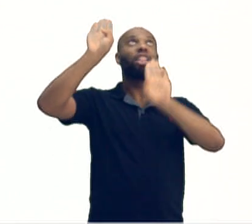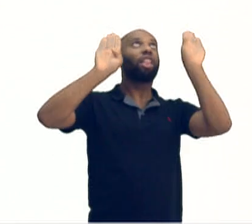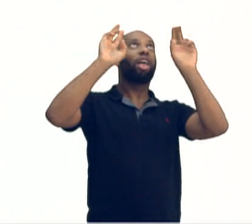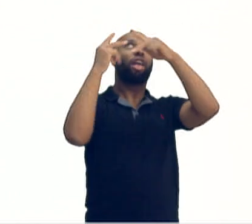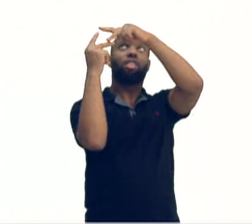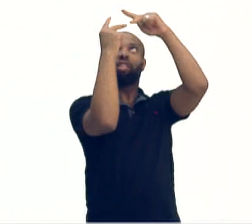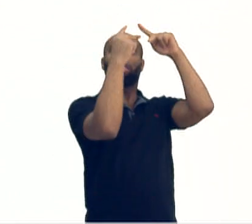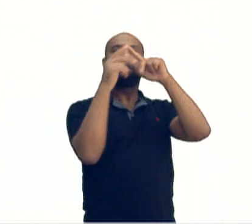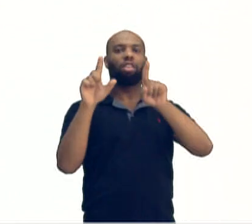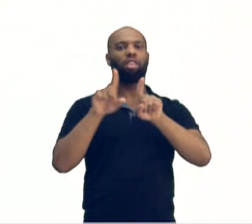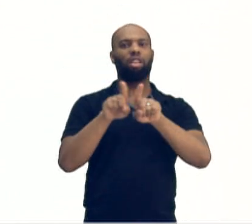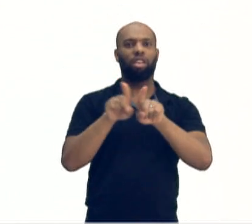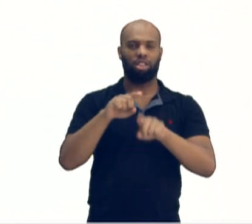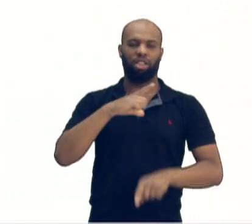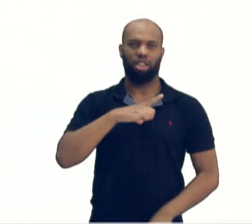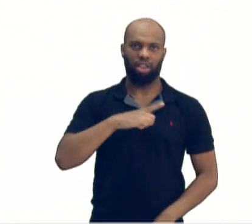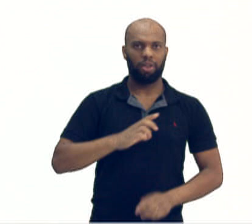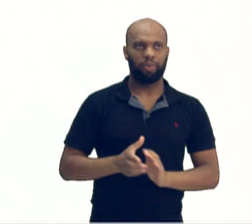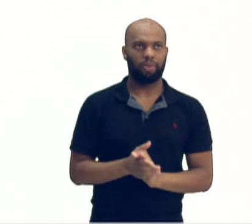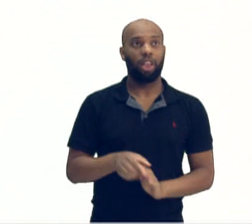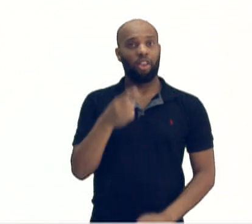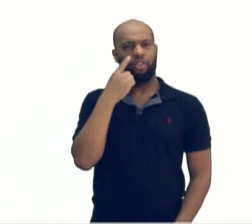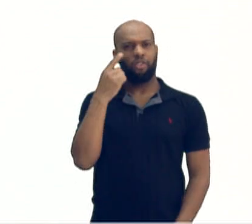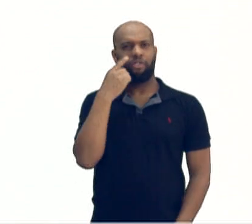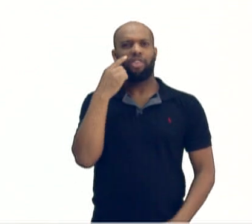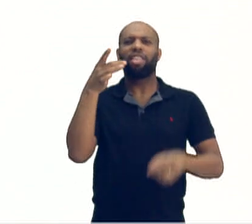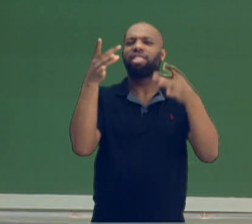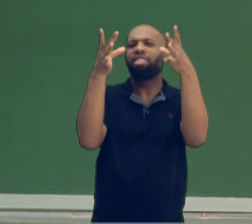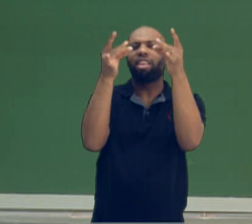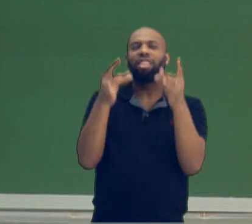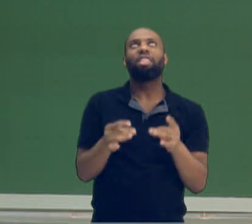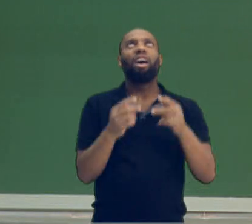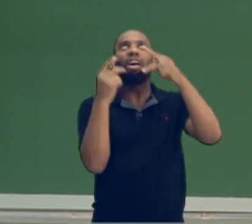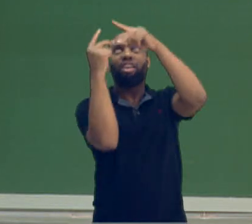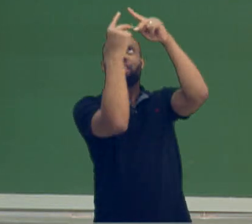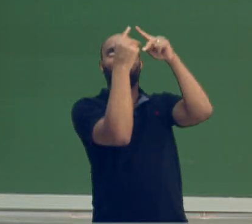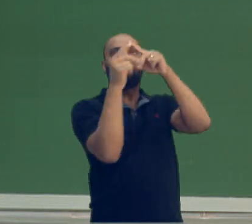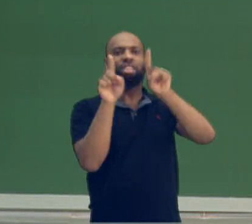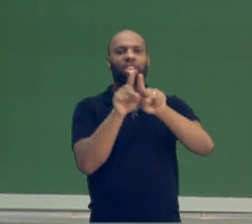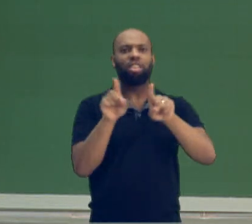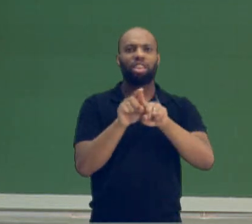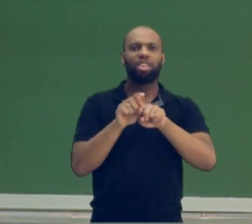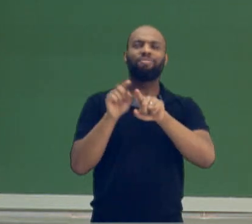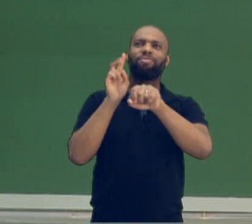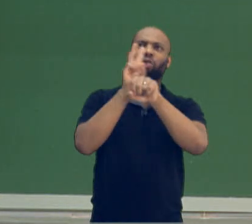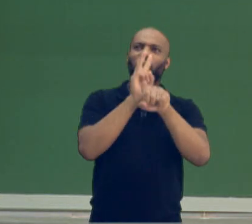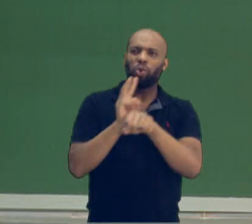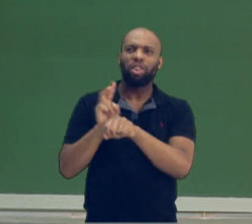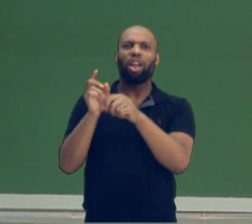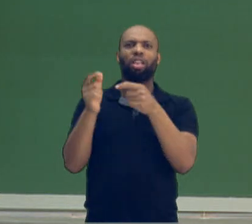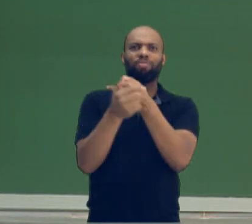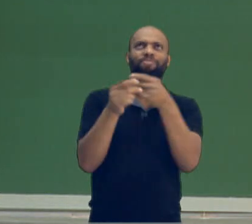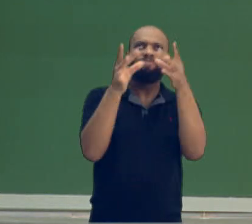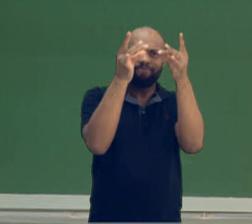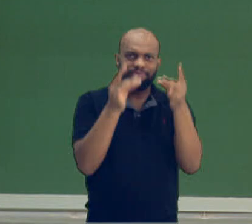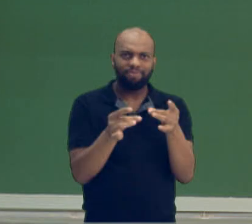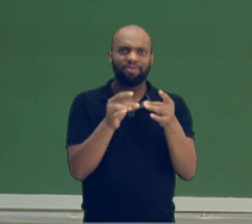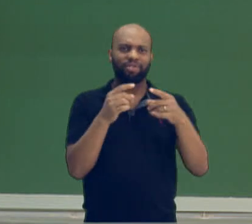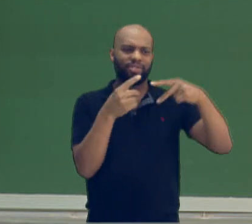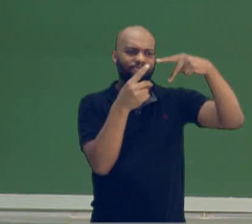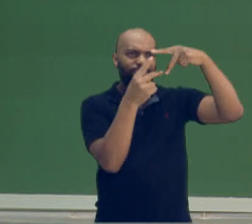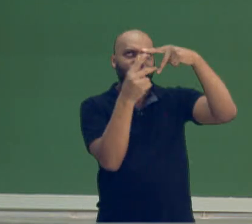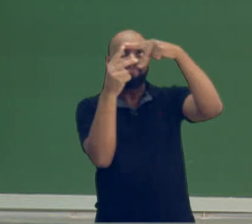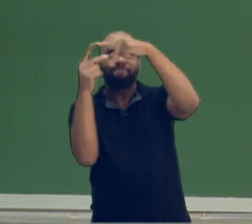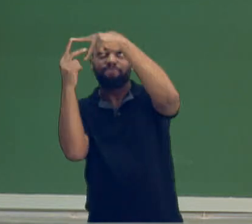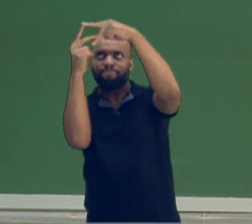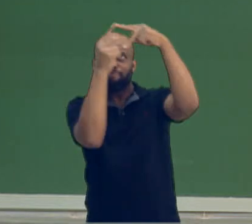João. Então, veja a riqueza dos detalhes, né, o cuidado com cada caquinho ali do mosaico